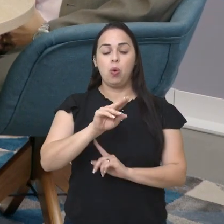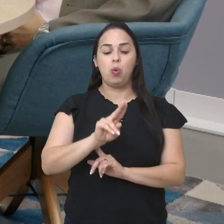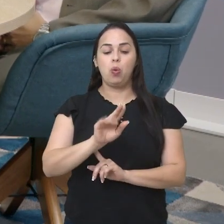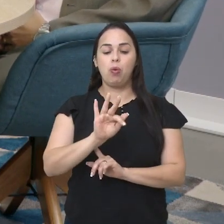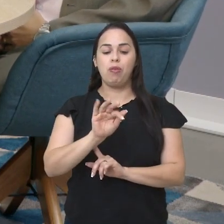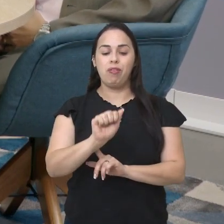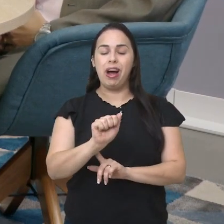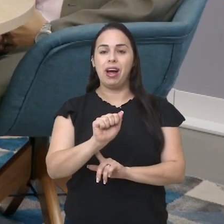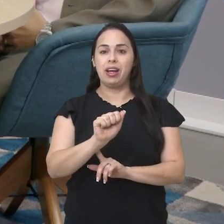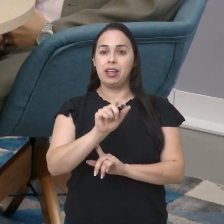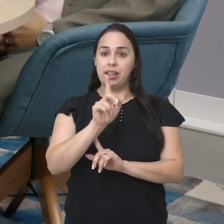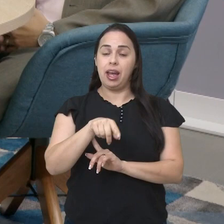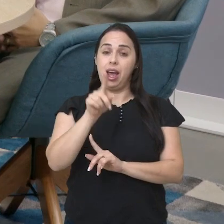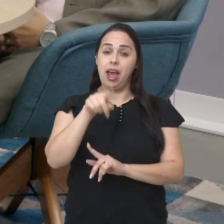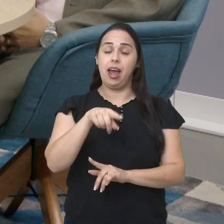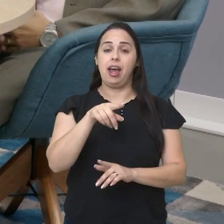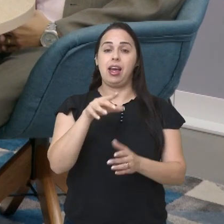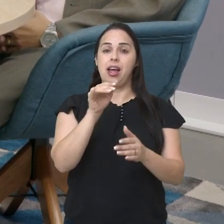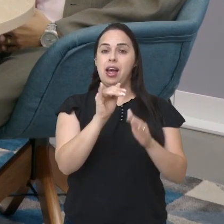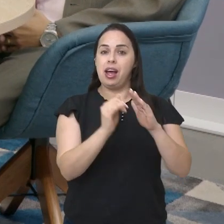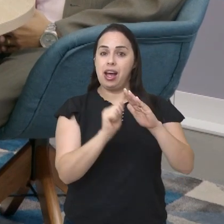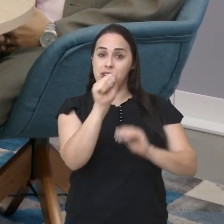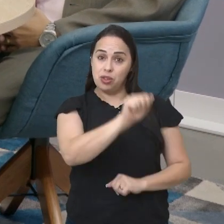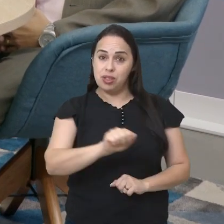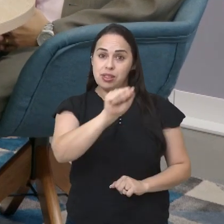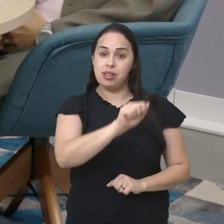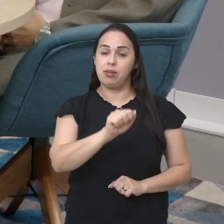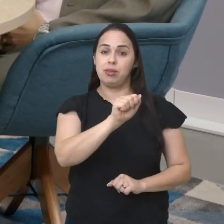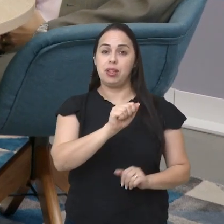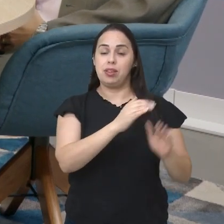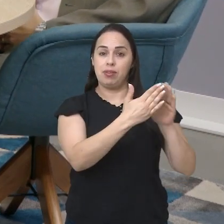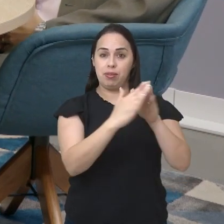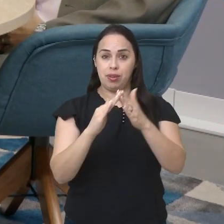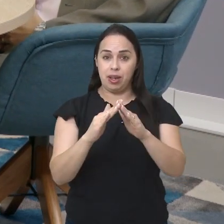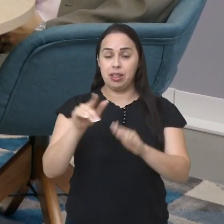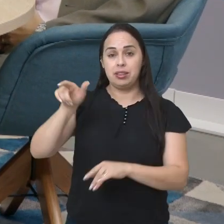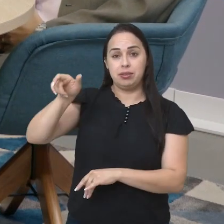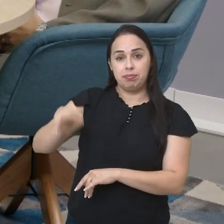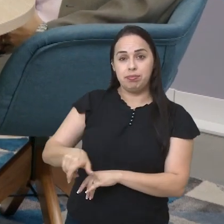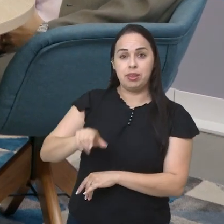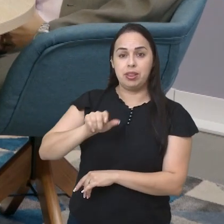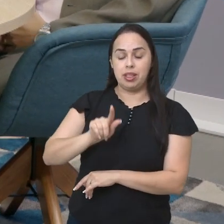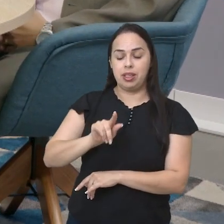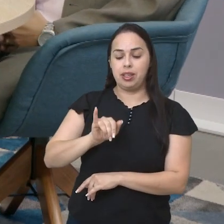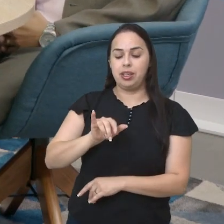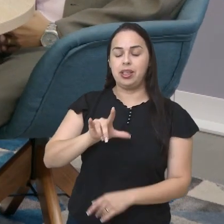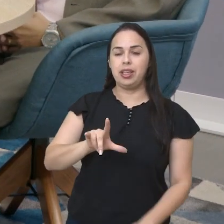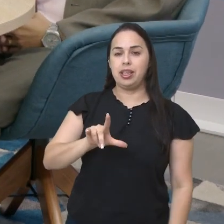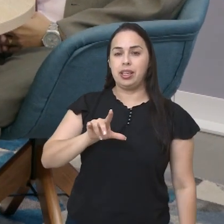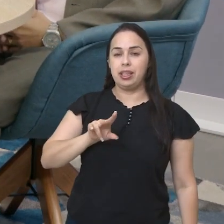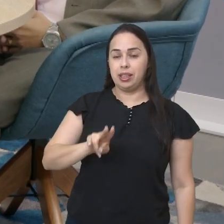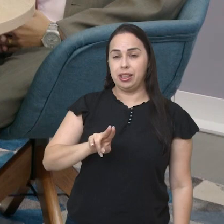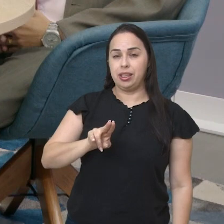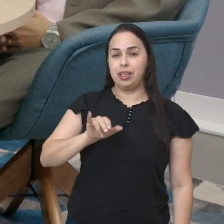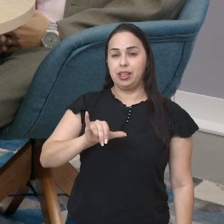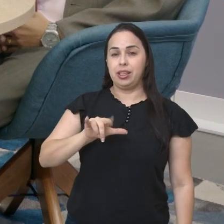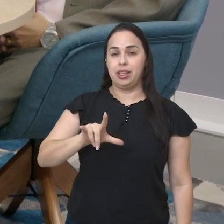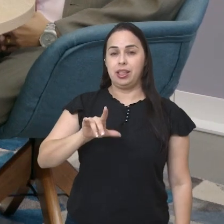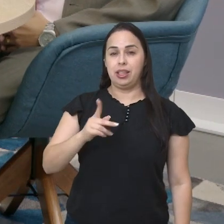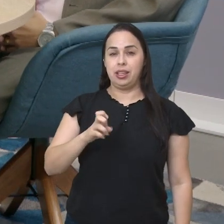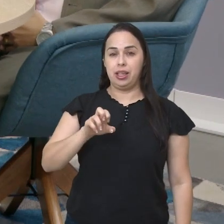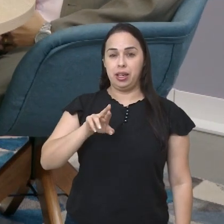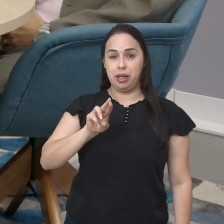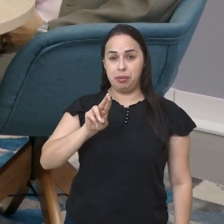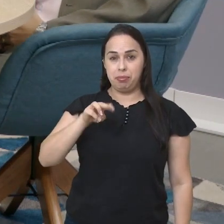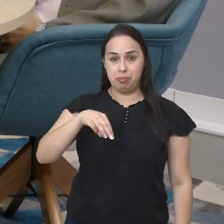Campos, e também o Guilherme Gomes Batista, que é advogado, vice-presidente da Comissão dos Direitos Humanos da OAB de São José